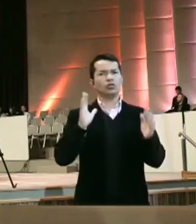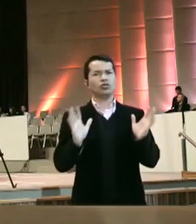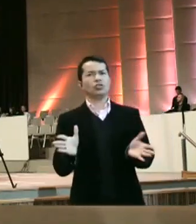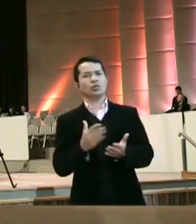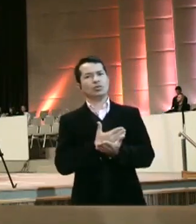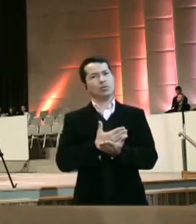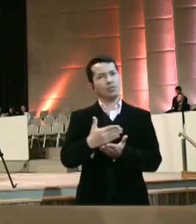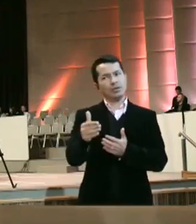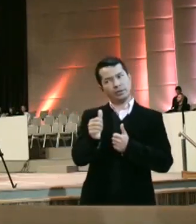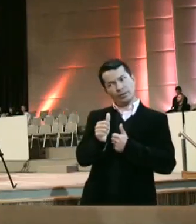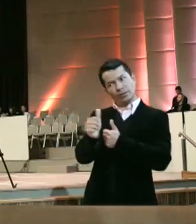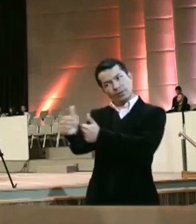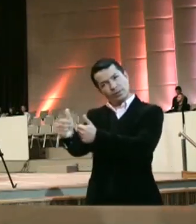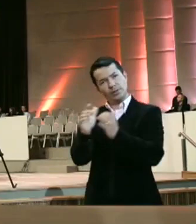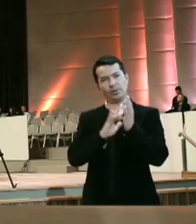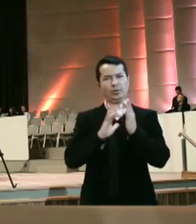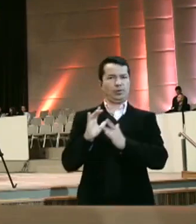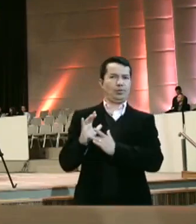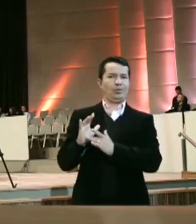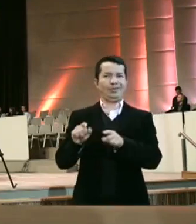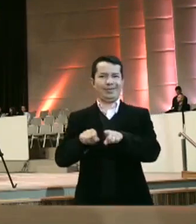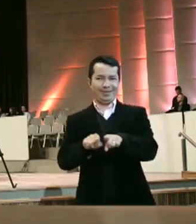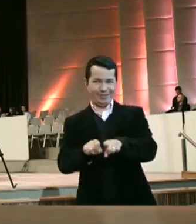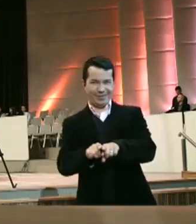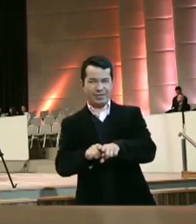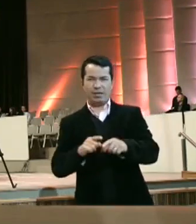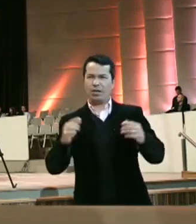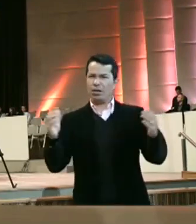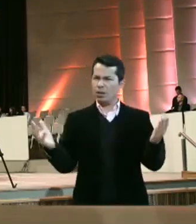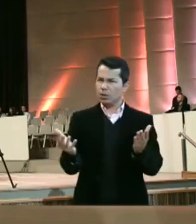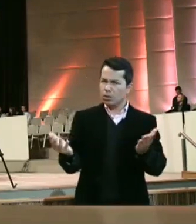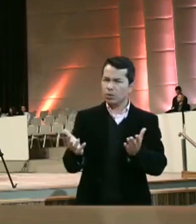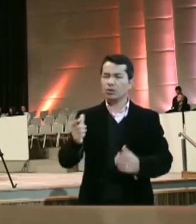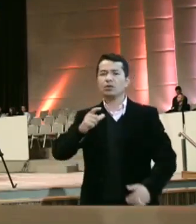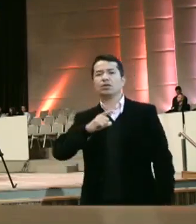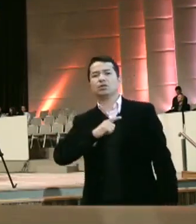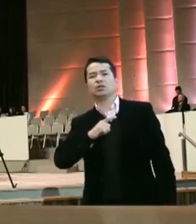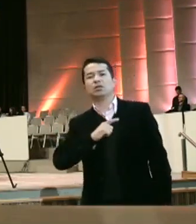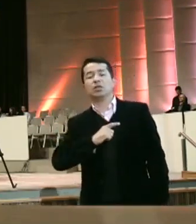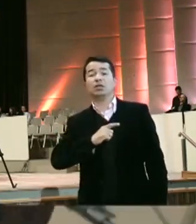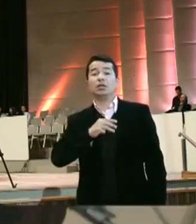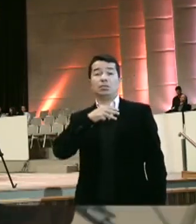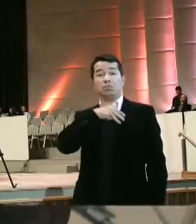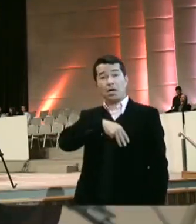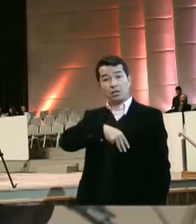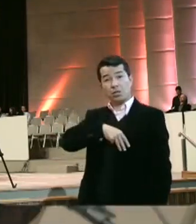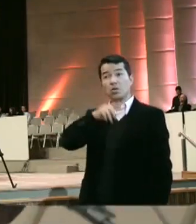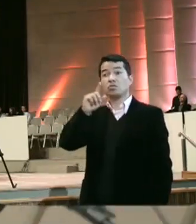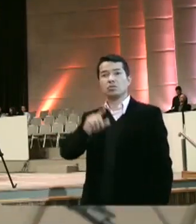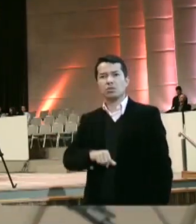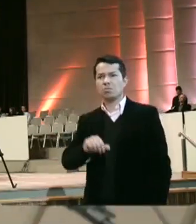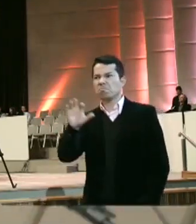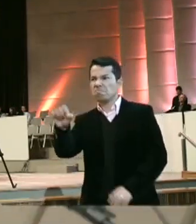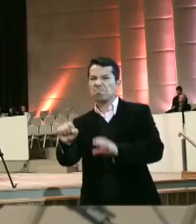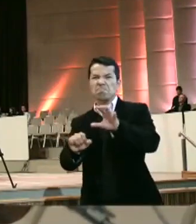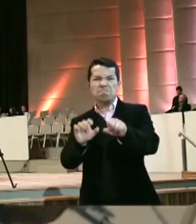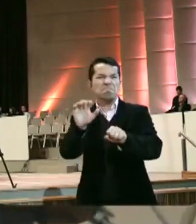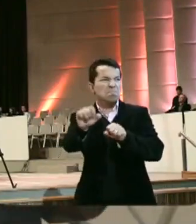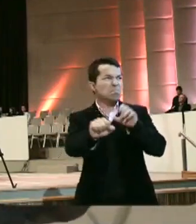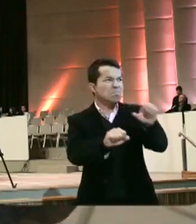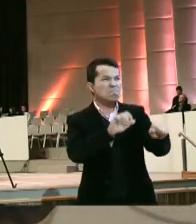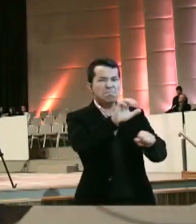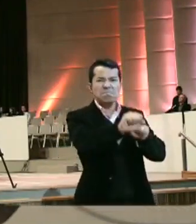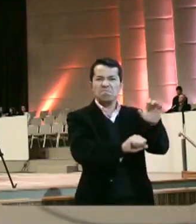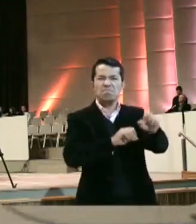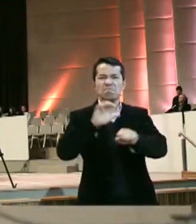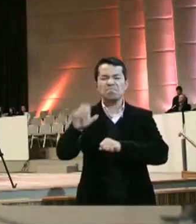escrever o Evangelho de Mateus. E ele era um coletor de impostos. E porque ele era coletor de impostos